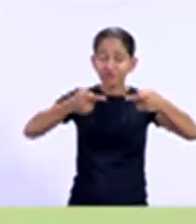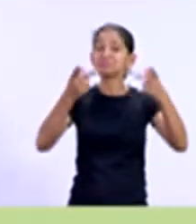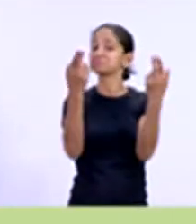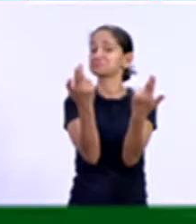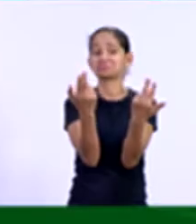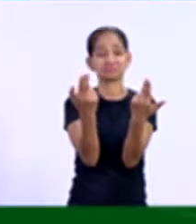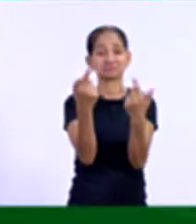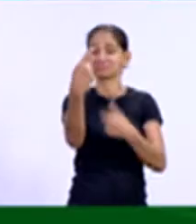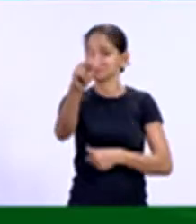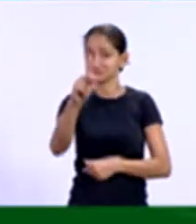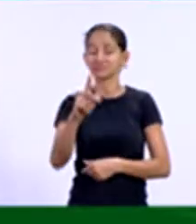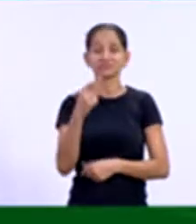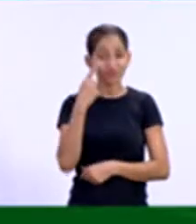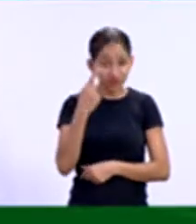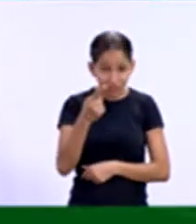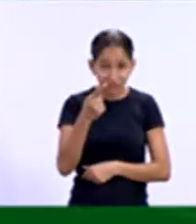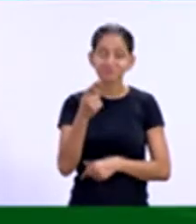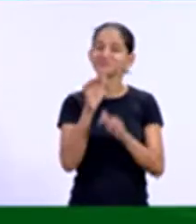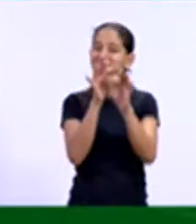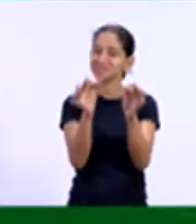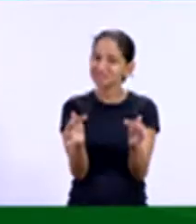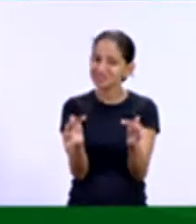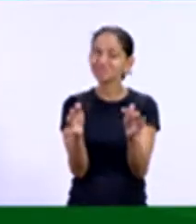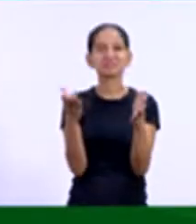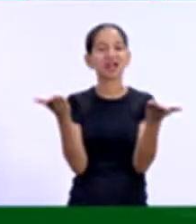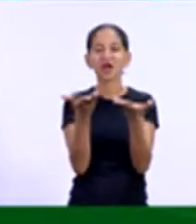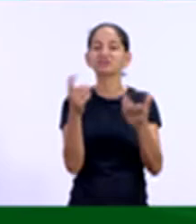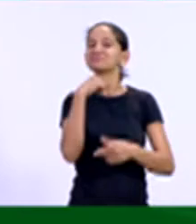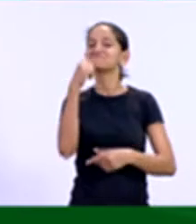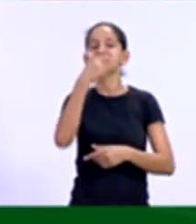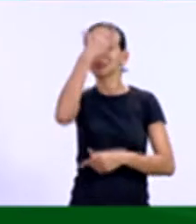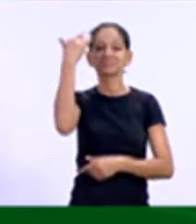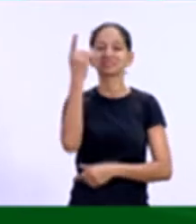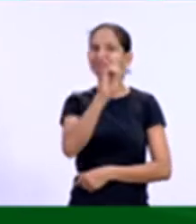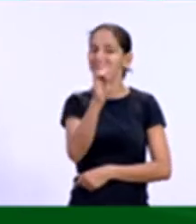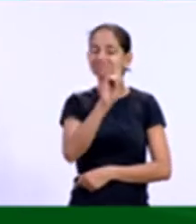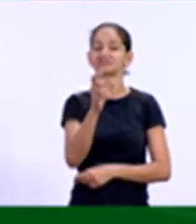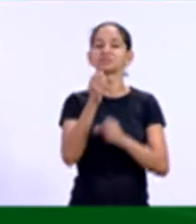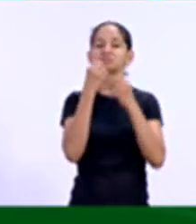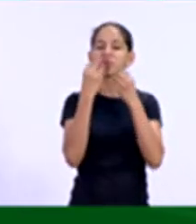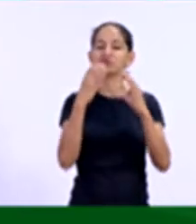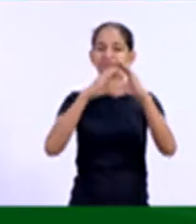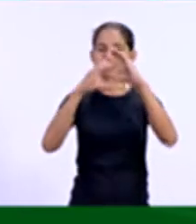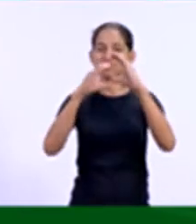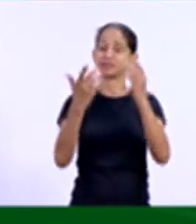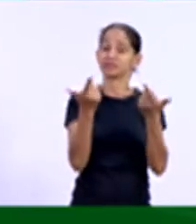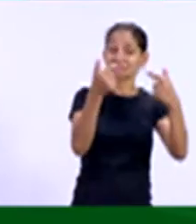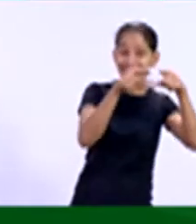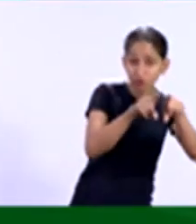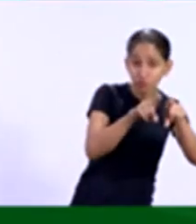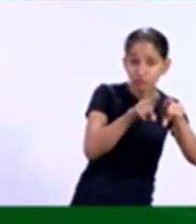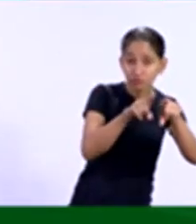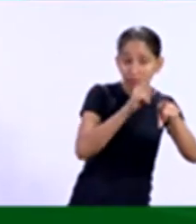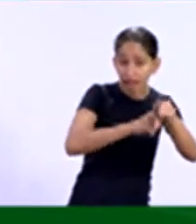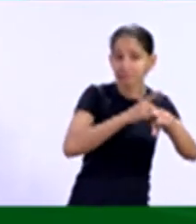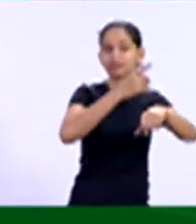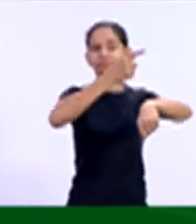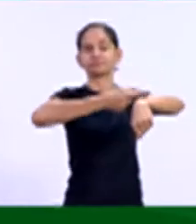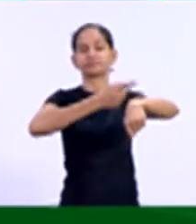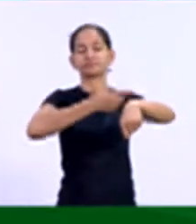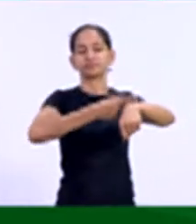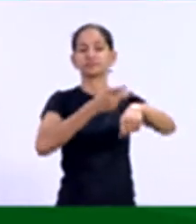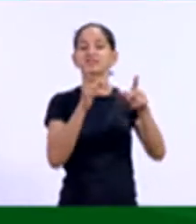AVA. Simples, não é? Agora não dá mais para esquecer. Comunicação síncrona, quando conversamos de